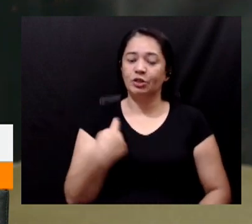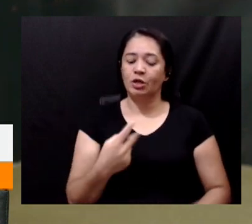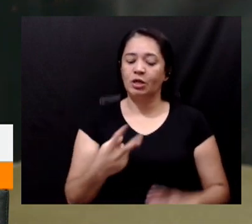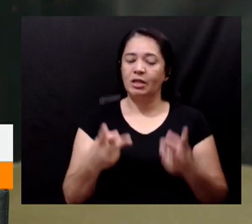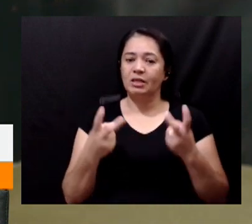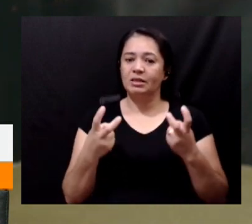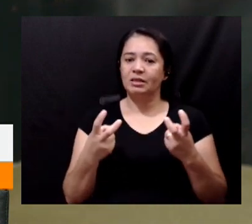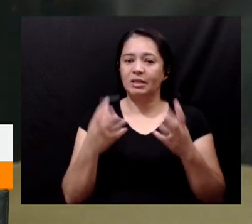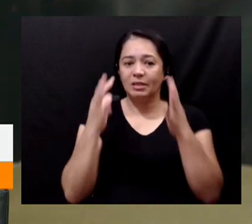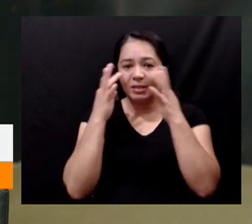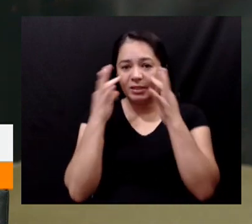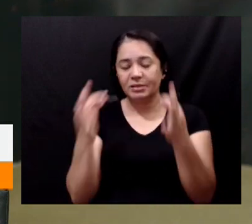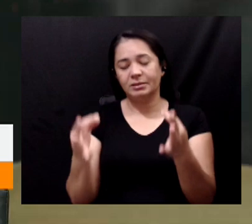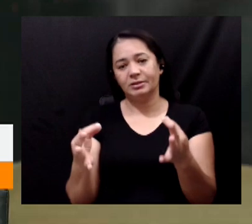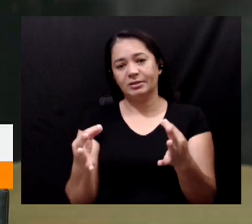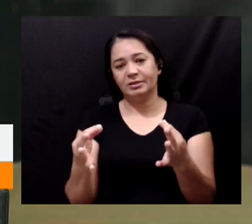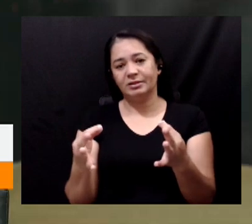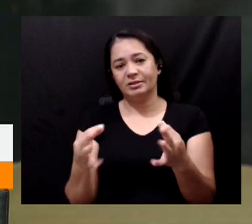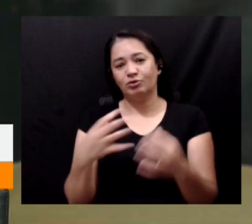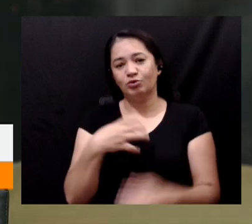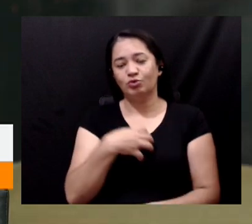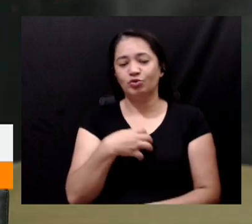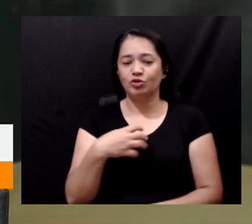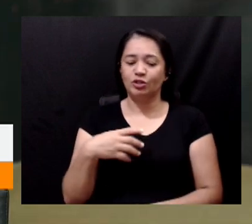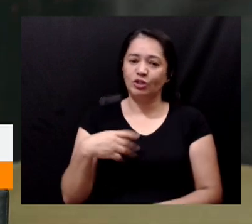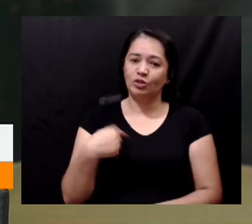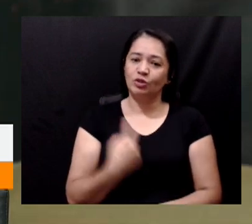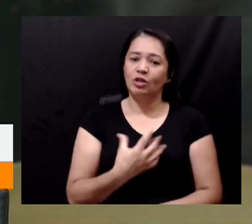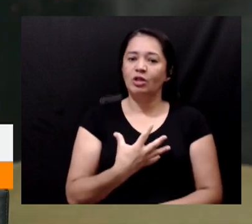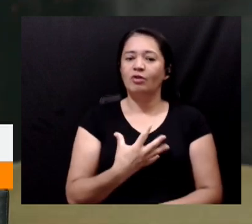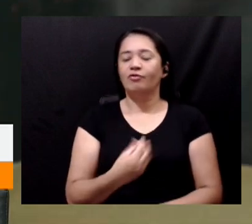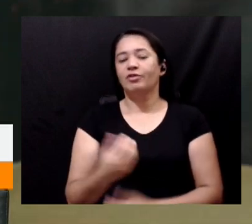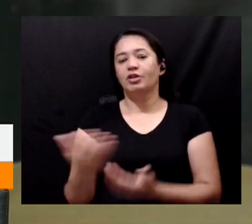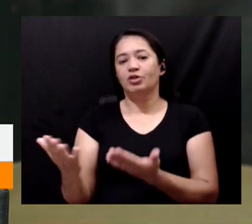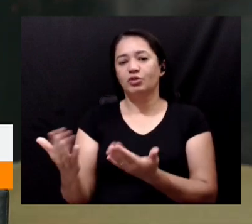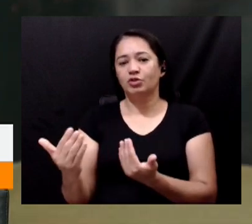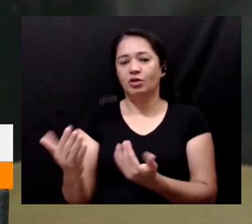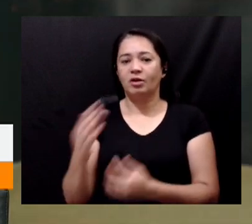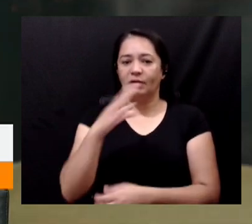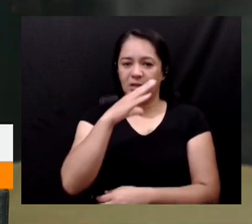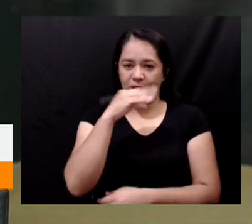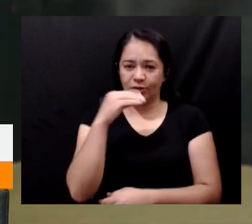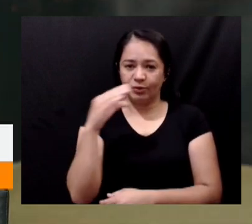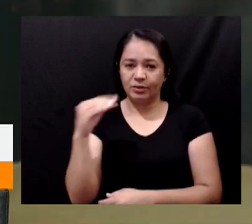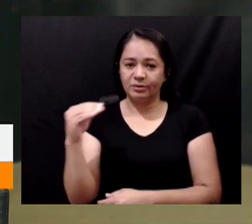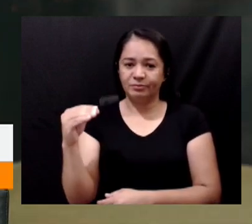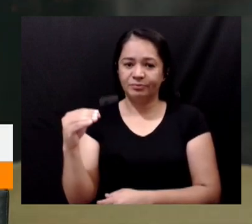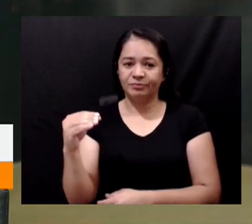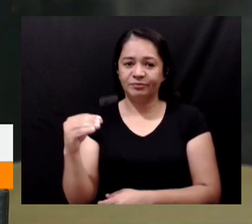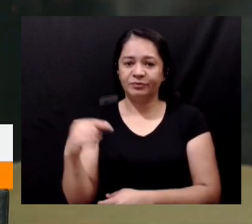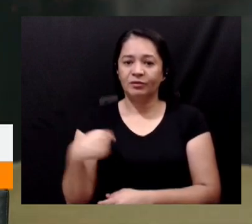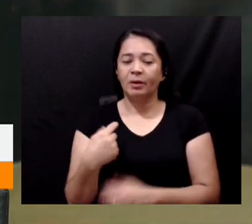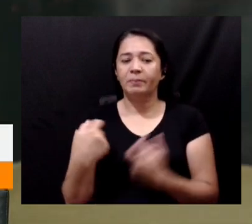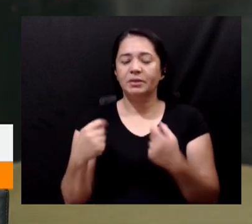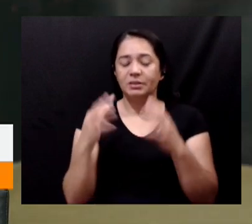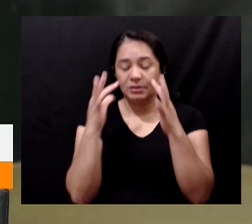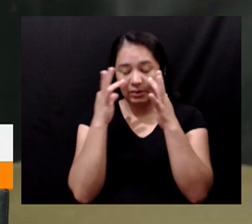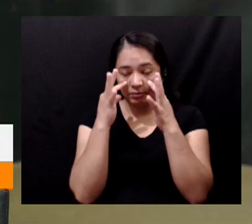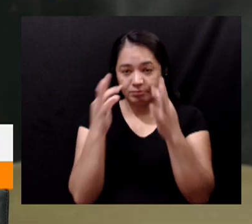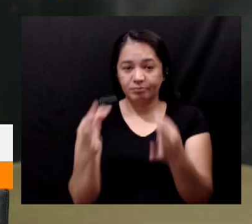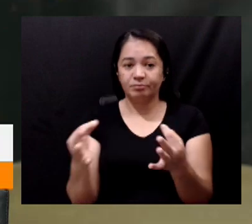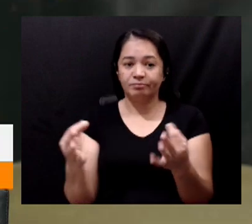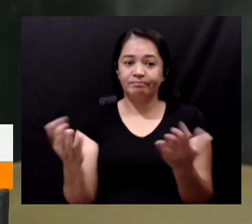sinais, né? Nossas crianças, nossos jovens, adolescentes, a gente precisa estar atento. Bom, queria